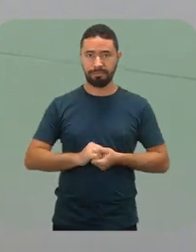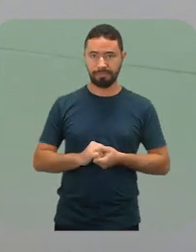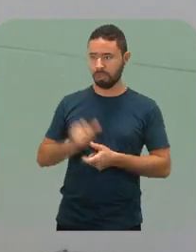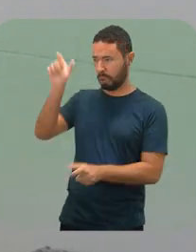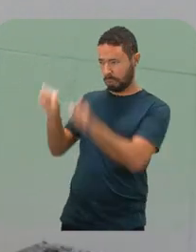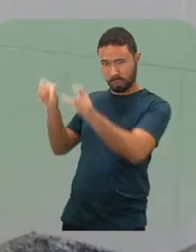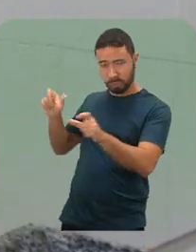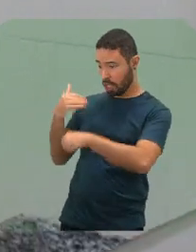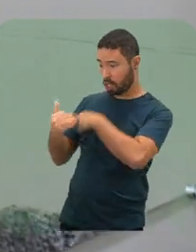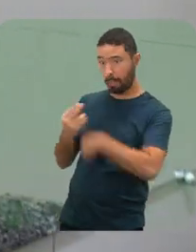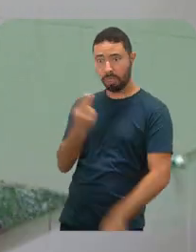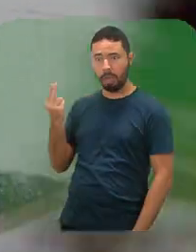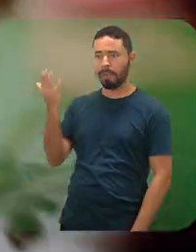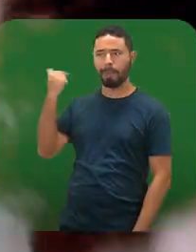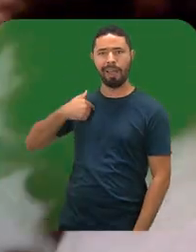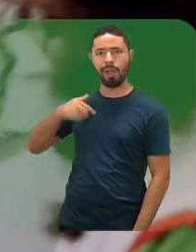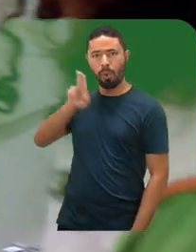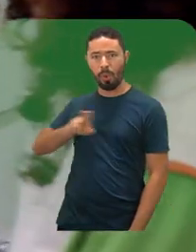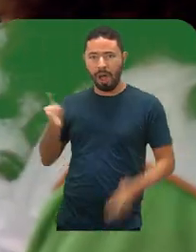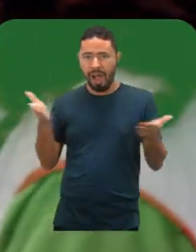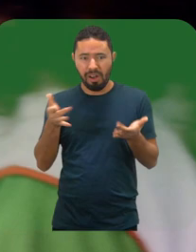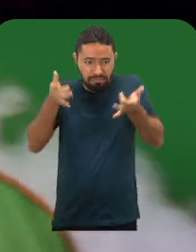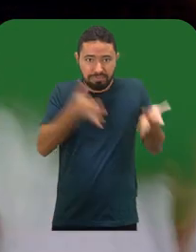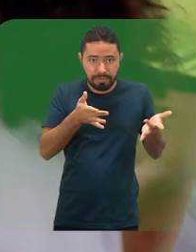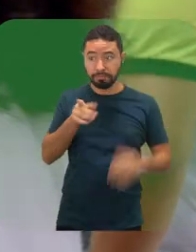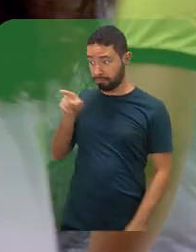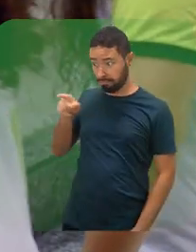Quando nos chamam pelo nome morto, isso é transfobia.